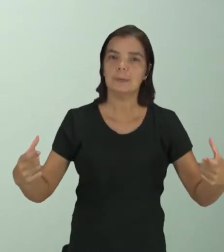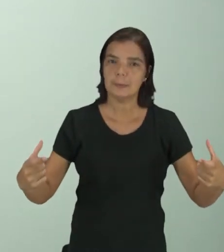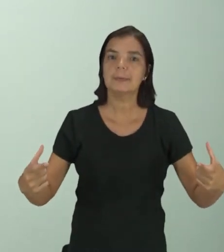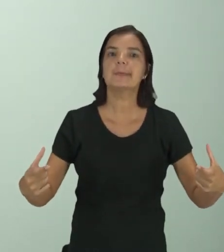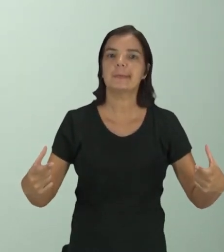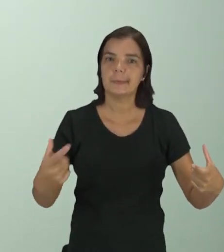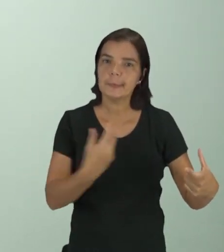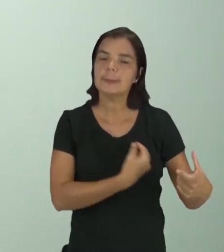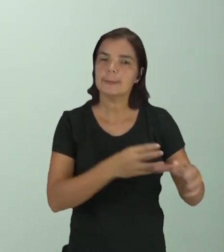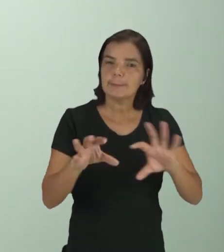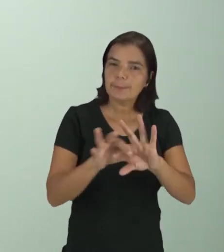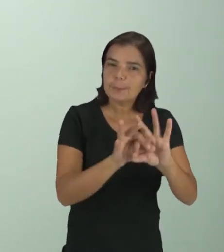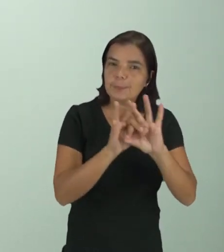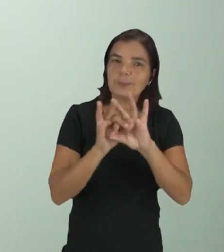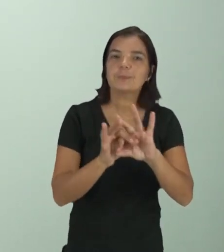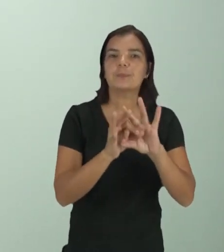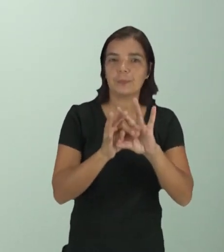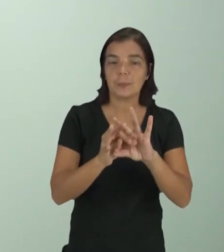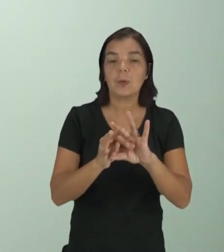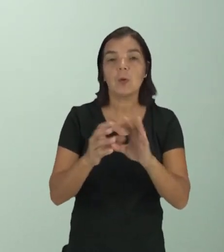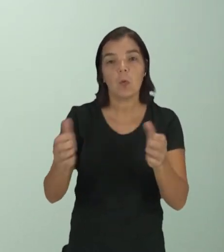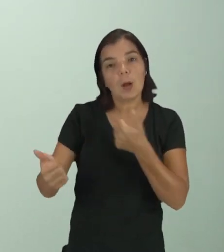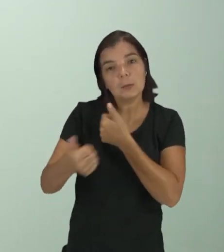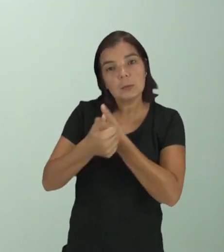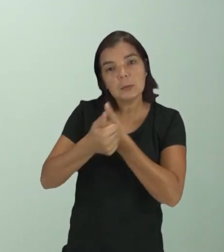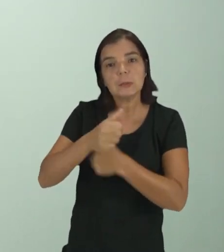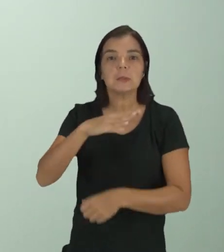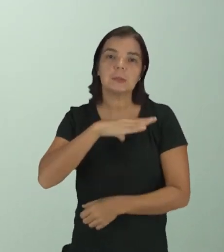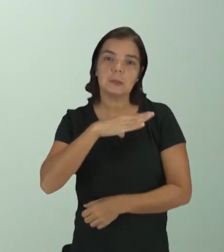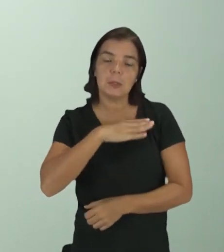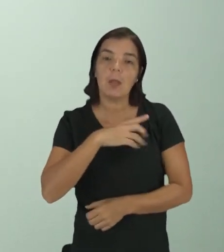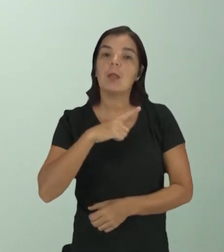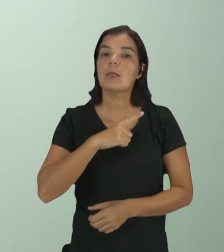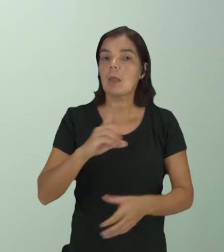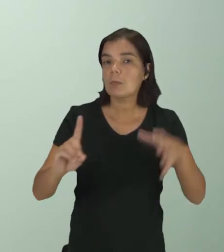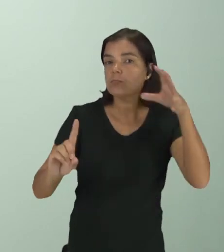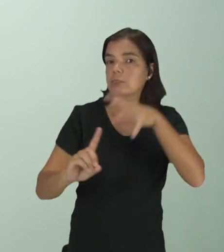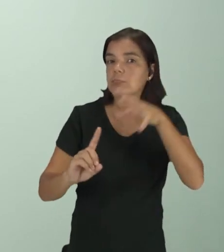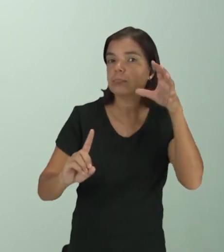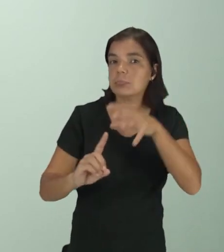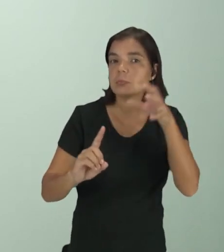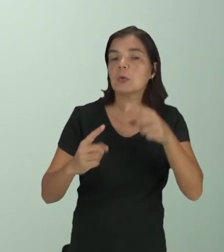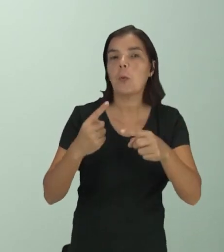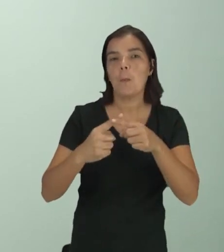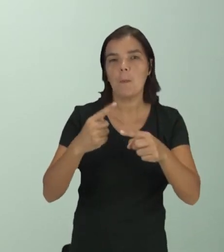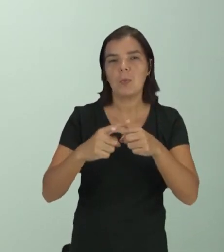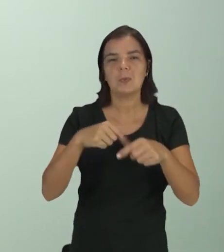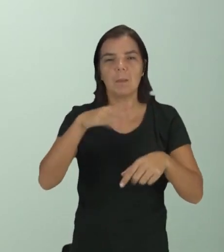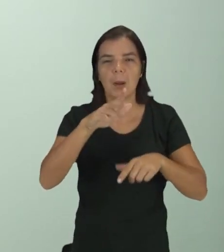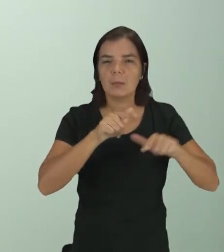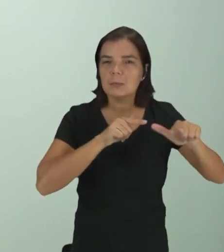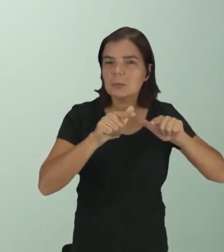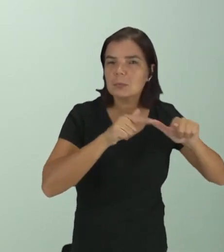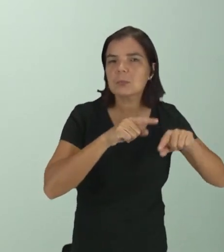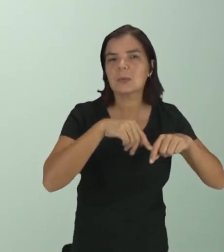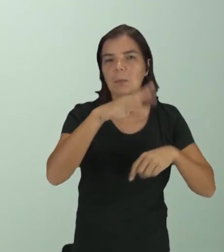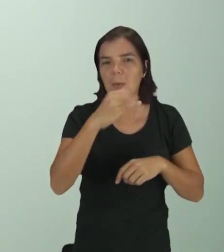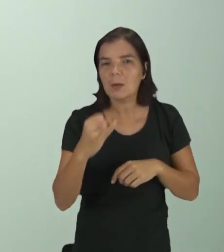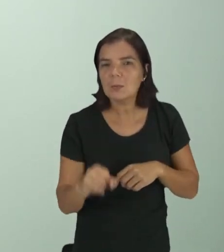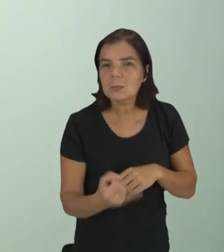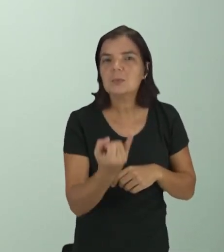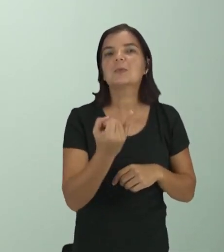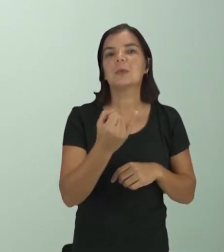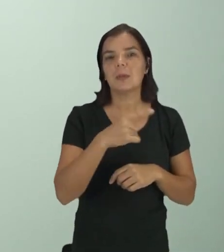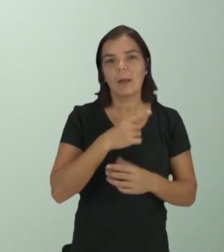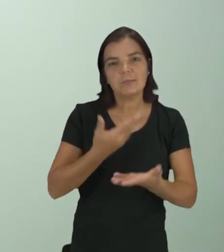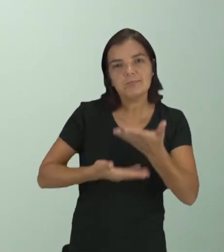que estão ali interligadas também com as cidades próximas e elas têm uma influência com as outras, porque tem mais serviços, tem mais oportunidades, então ela vai